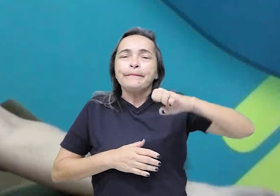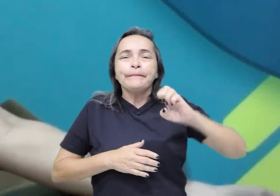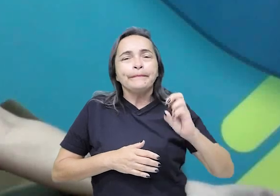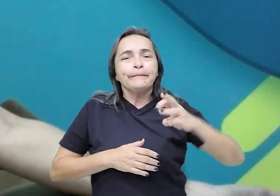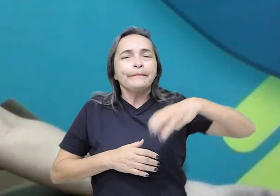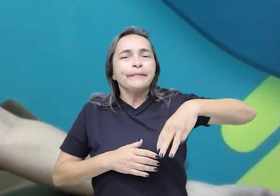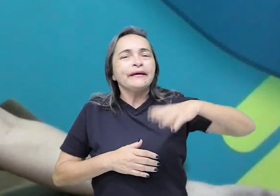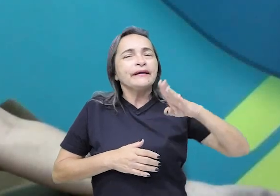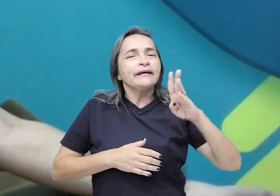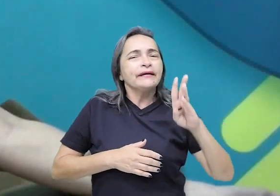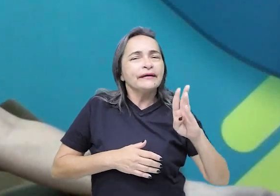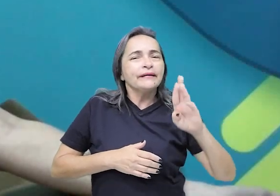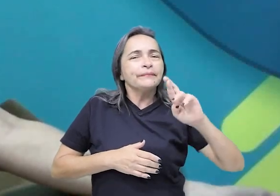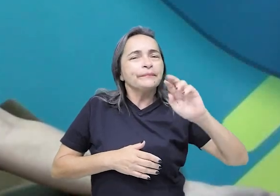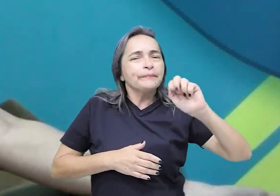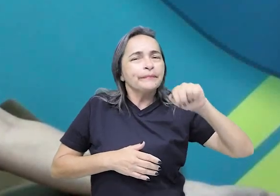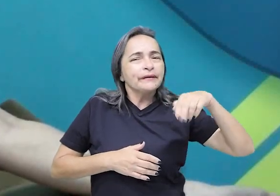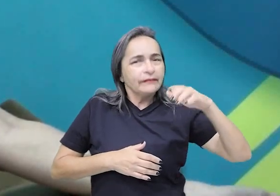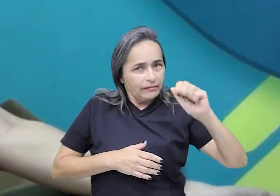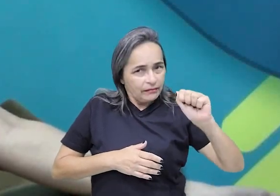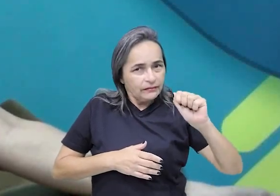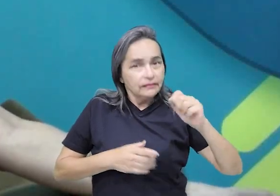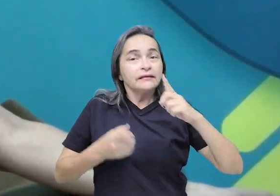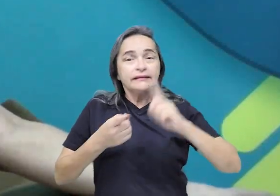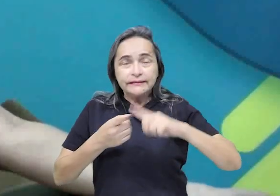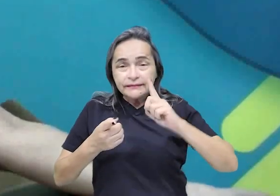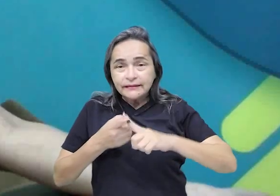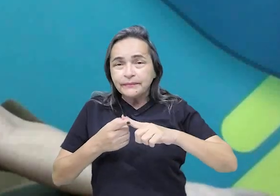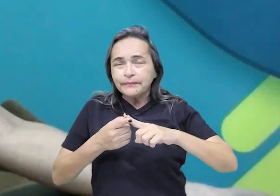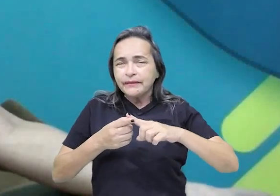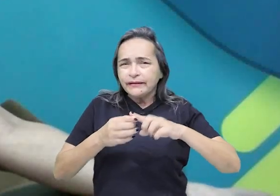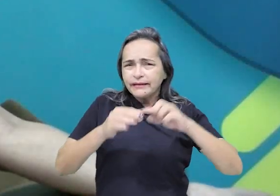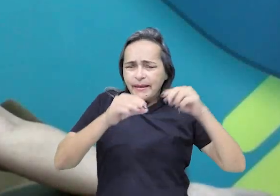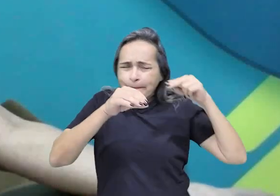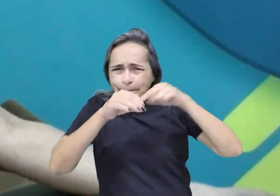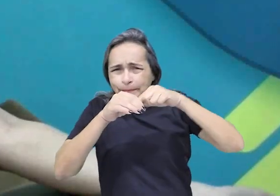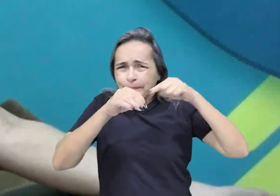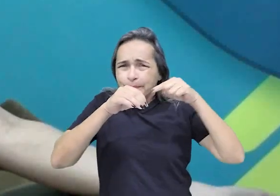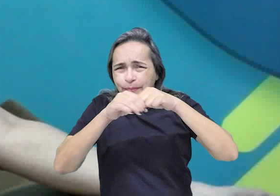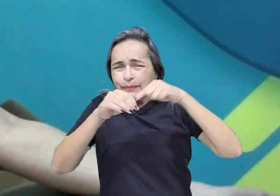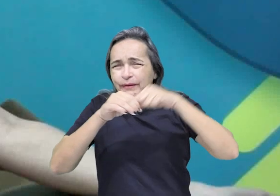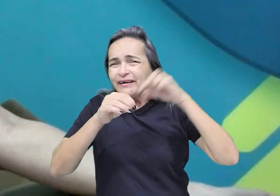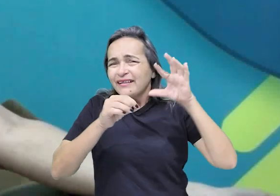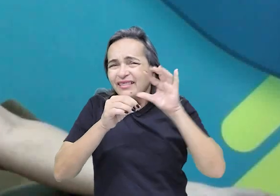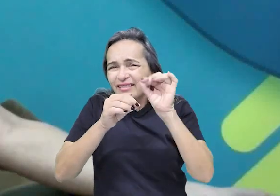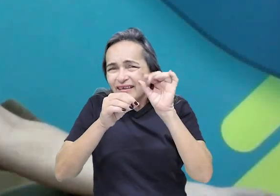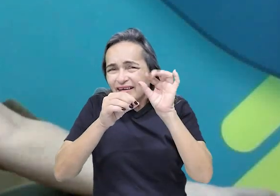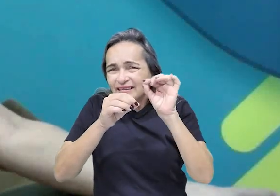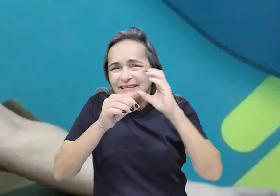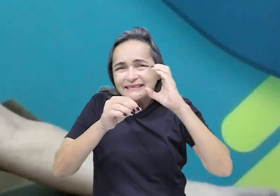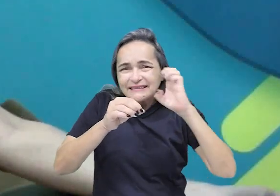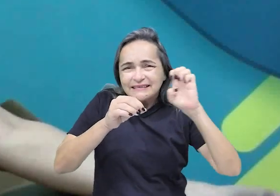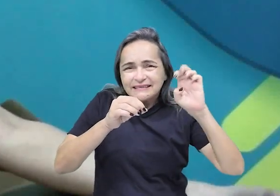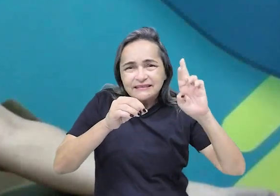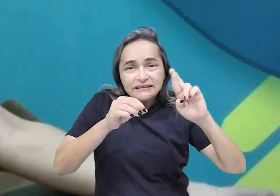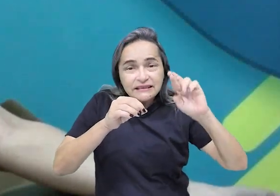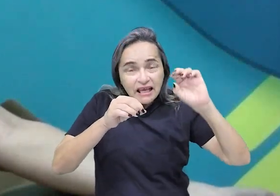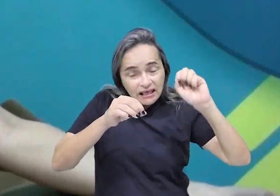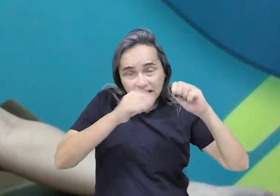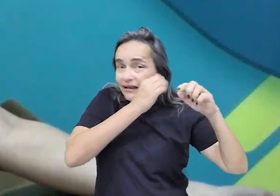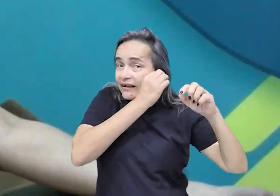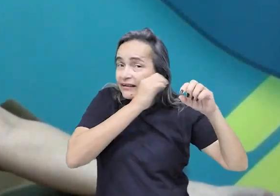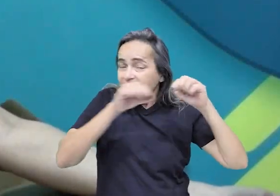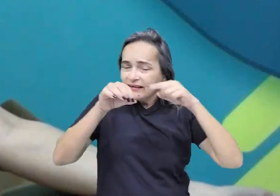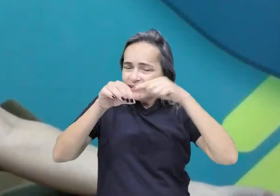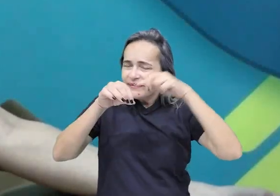estar empurrando a cera, que é de proteção, para dentro e futuramente, de tanto empurrar